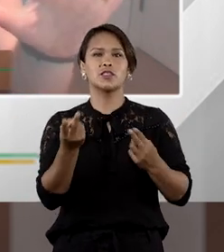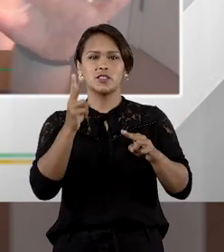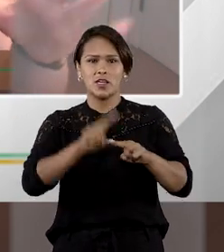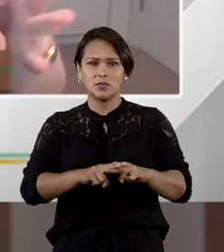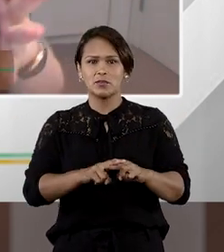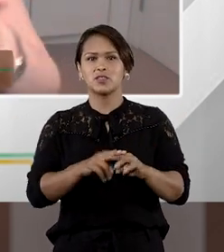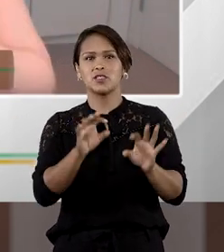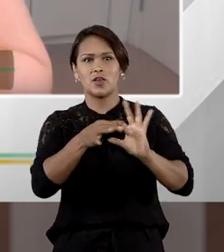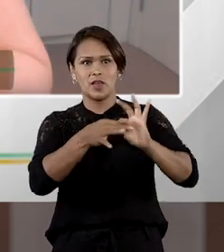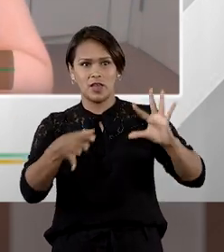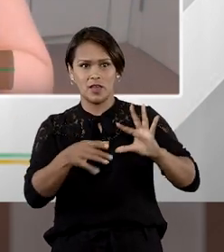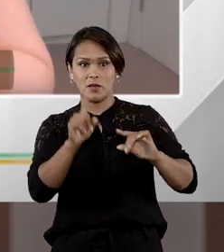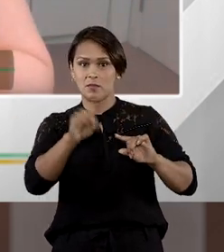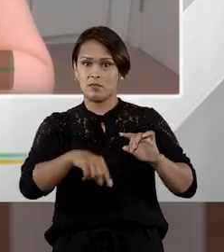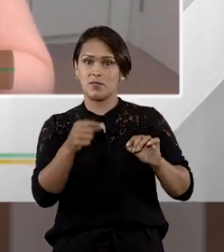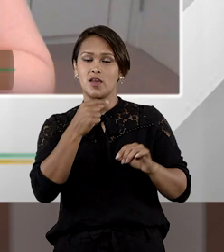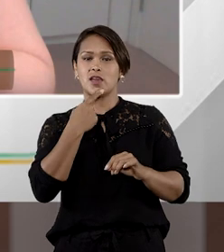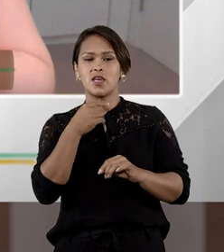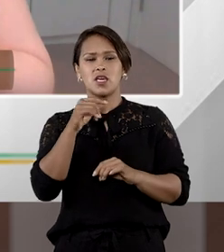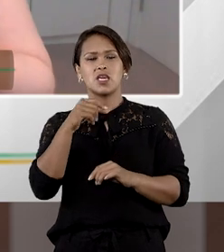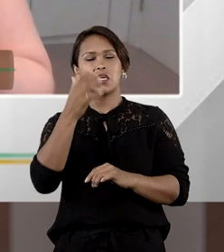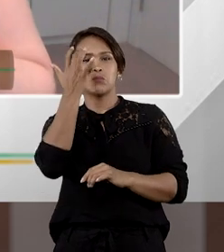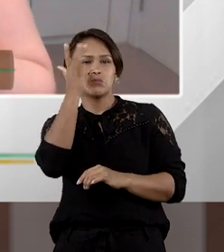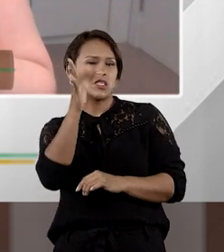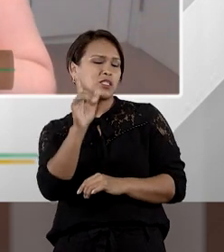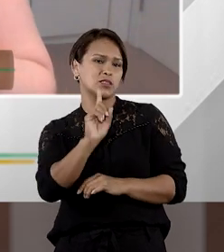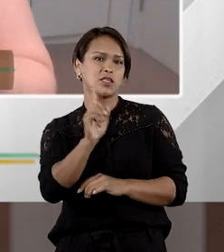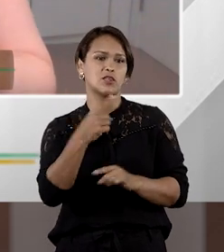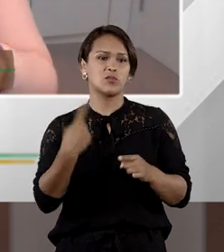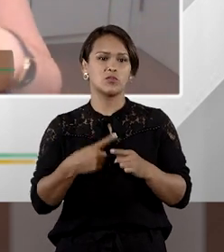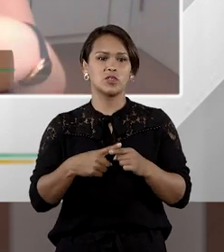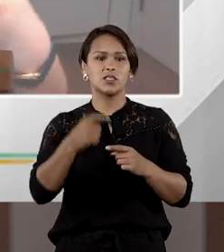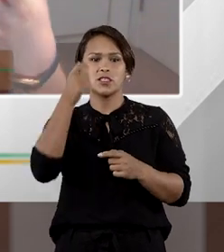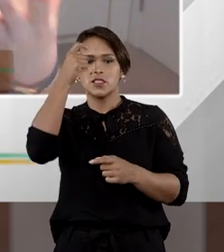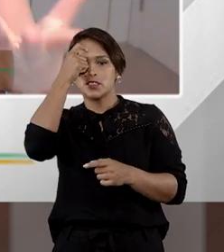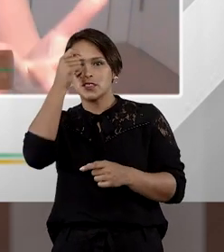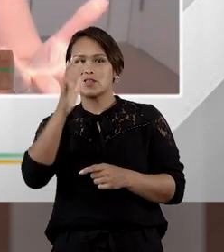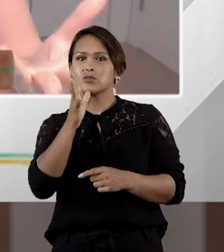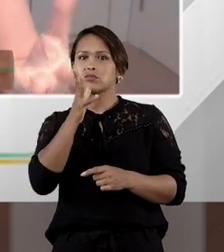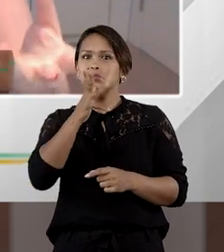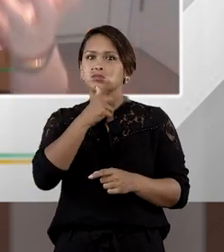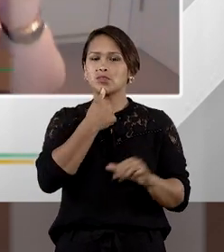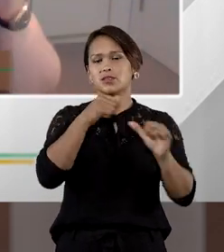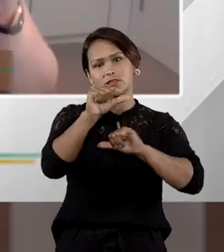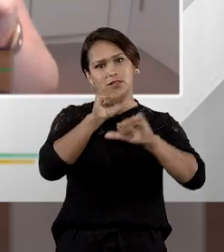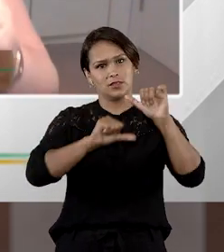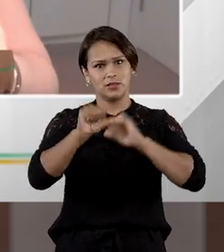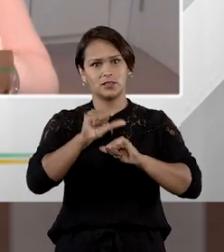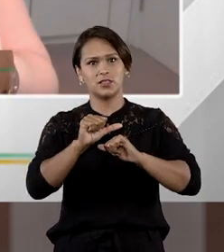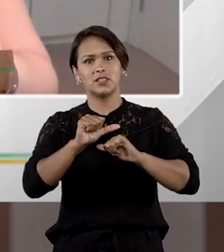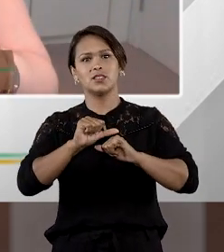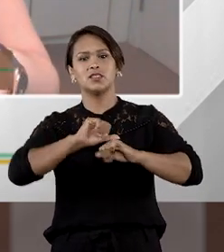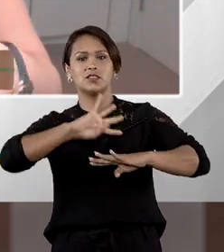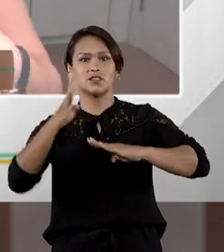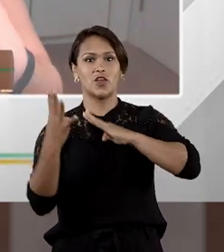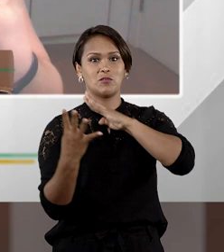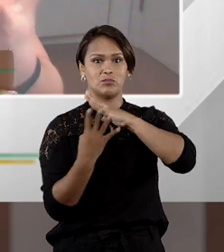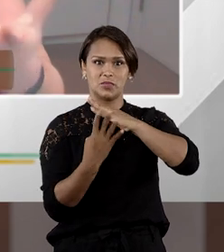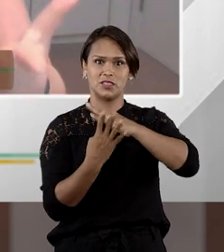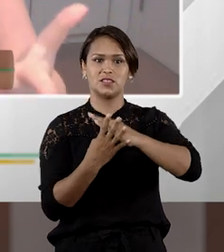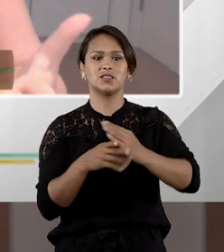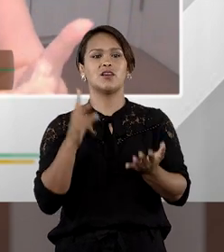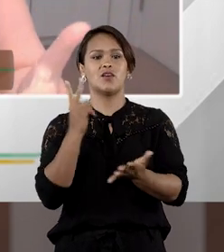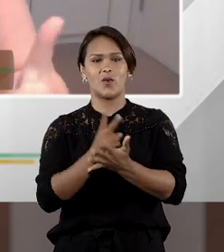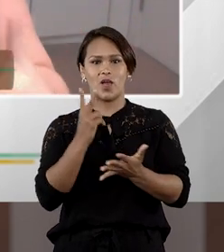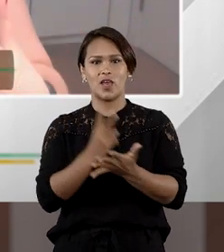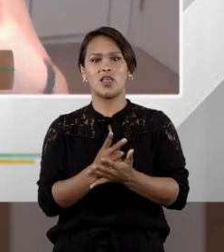prisão ia ser excluída. E eu sempre desconfiei que não, porque, na verdade, mentalidades demoram muito a mudar. Então, a prisão civil devedor de alimentos ainda